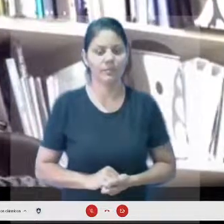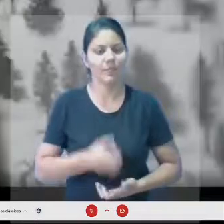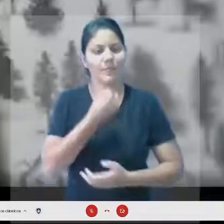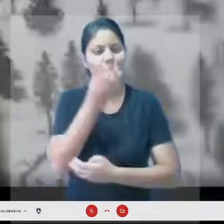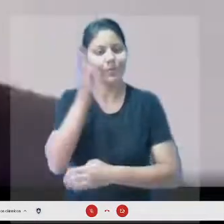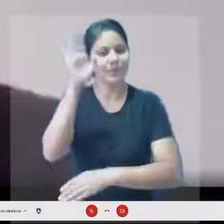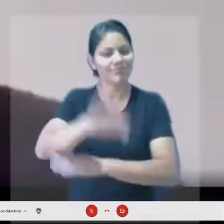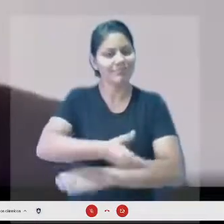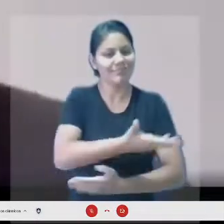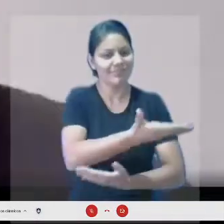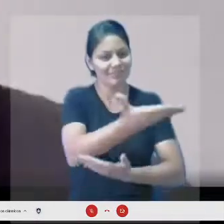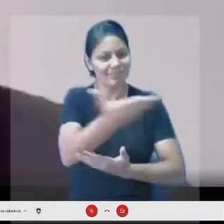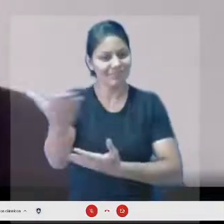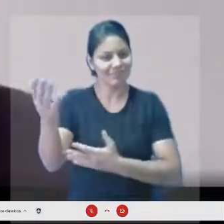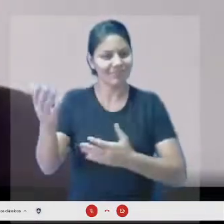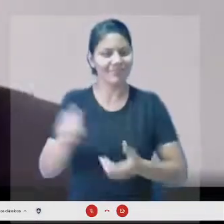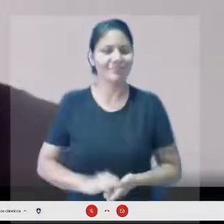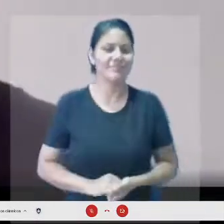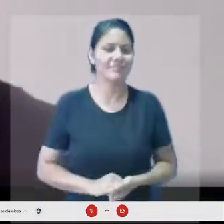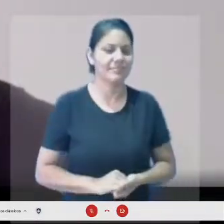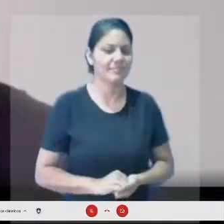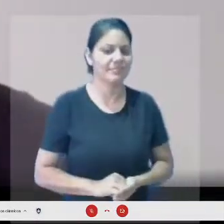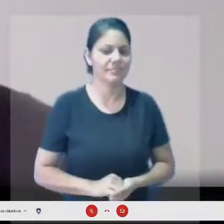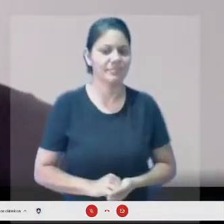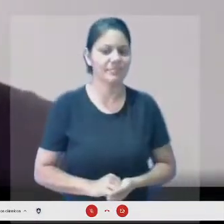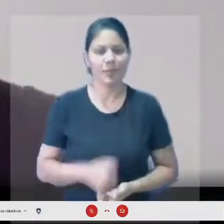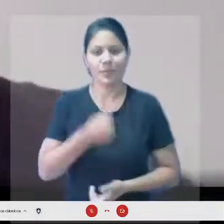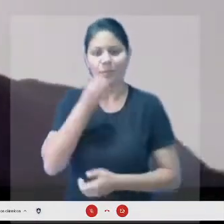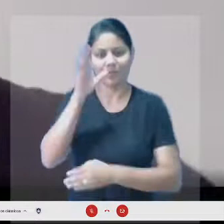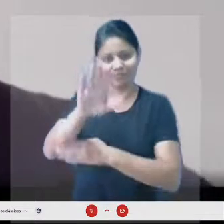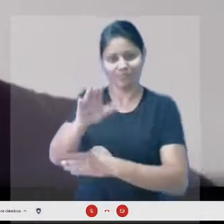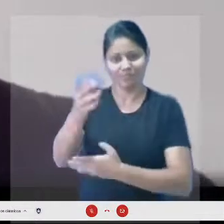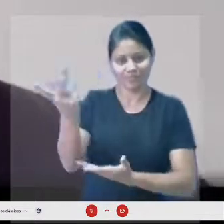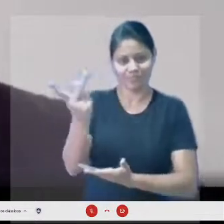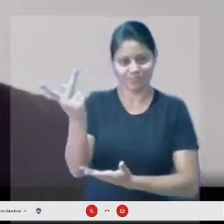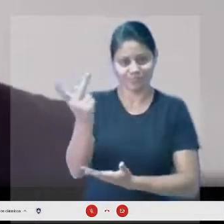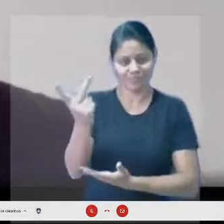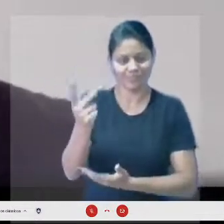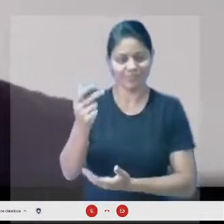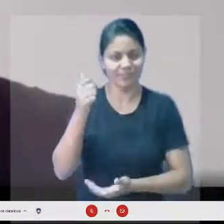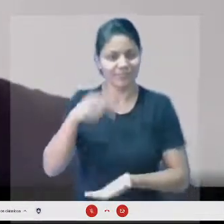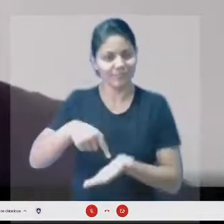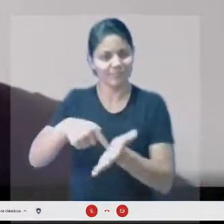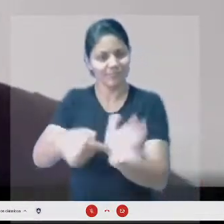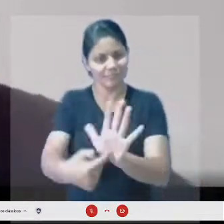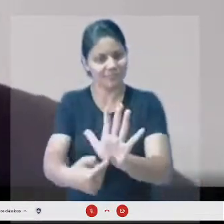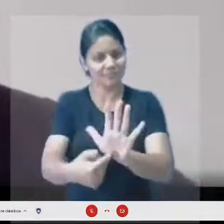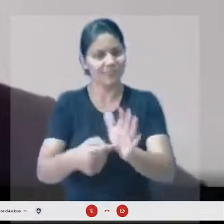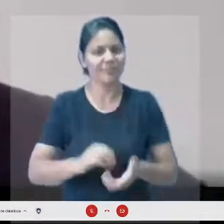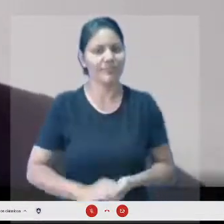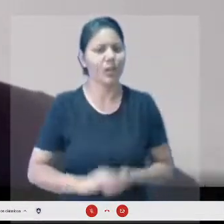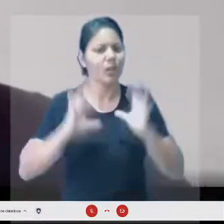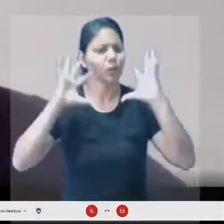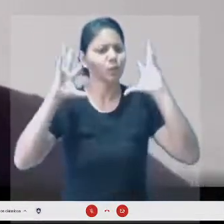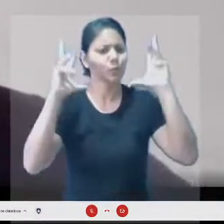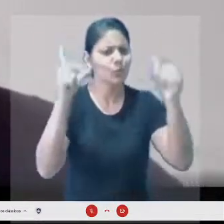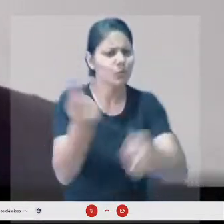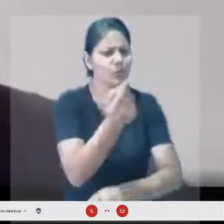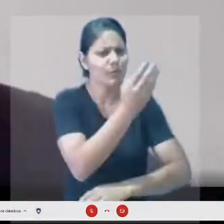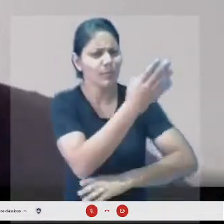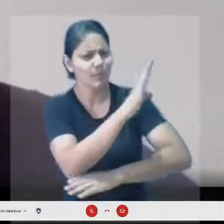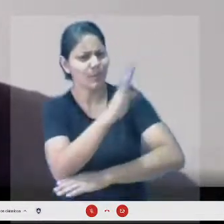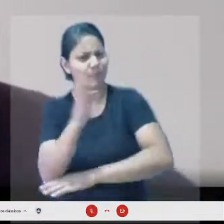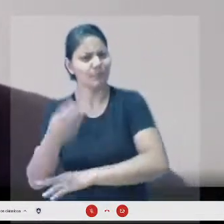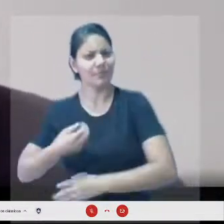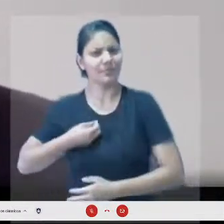Boa tarde a todas e todos. Boa tarde, Patrícia. Boa tarde, Evandra. Boa tarde, Amarildo. Todos os bibliotecários, bibliotecárias